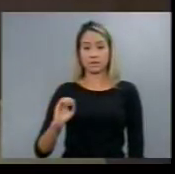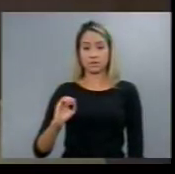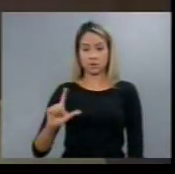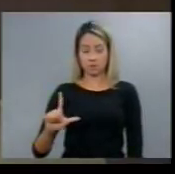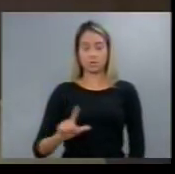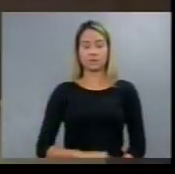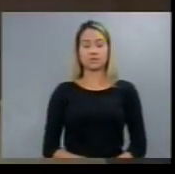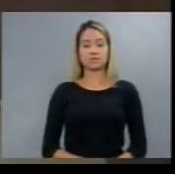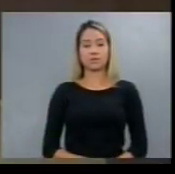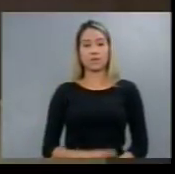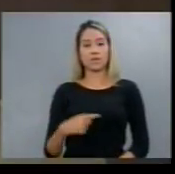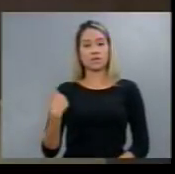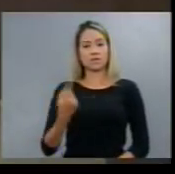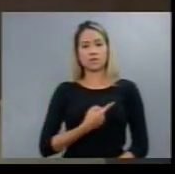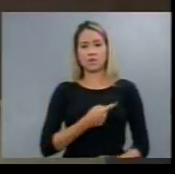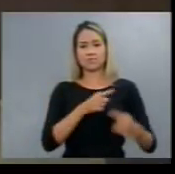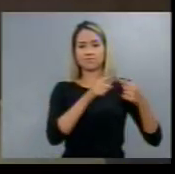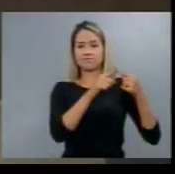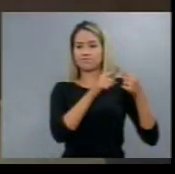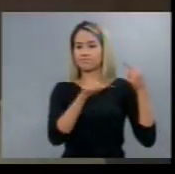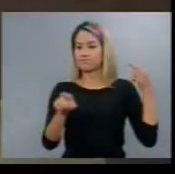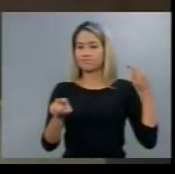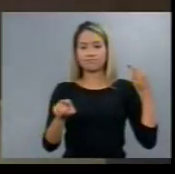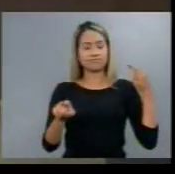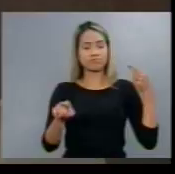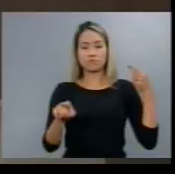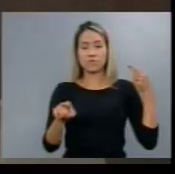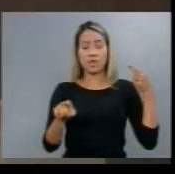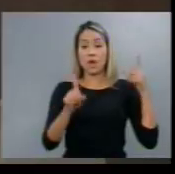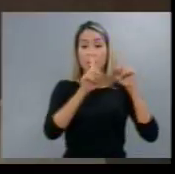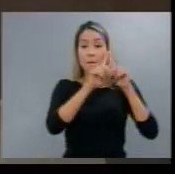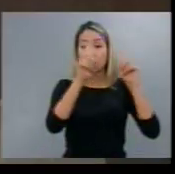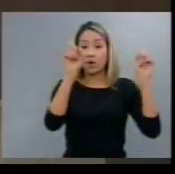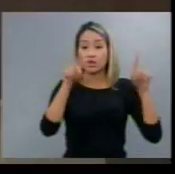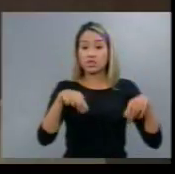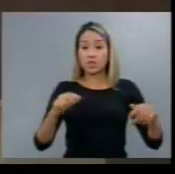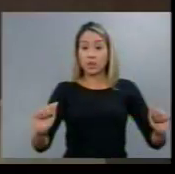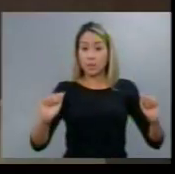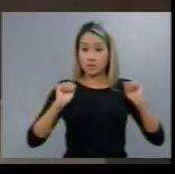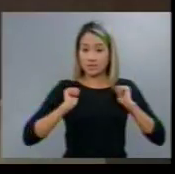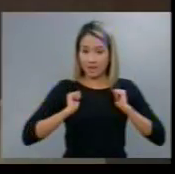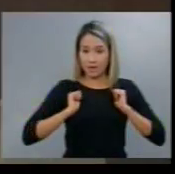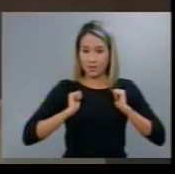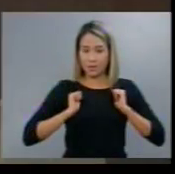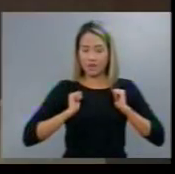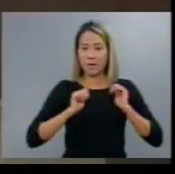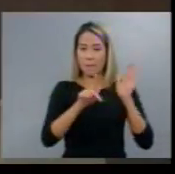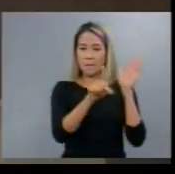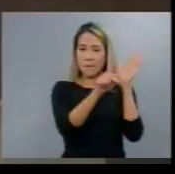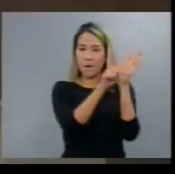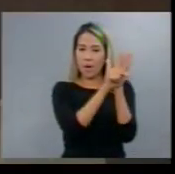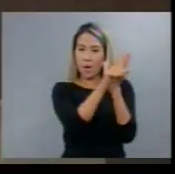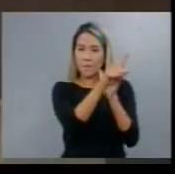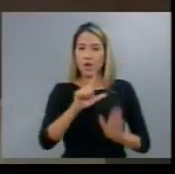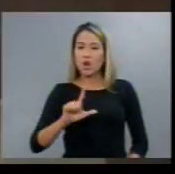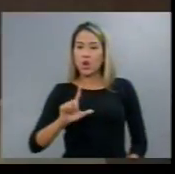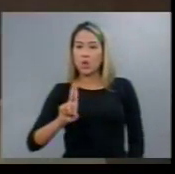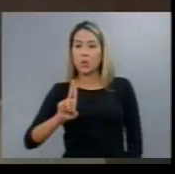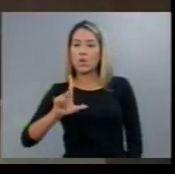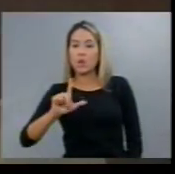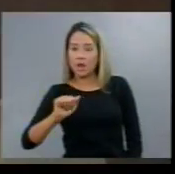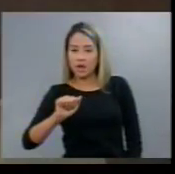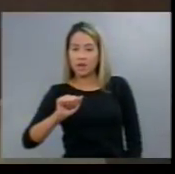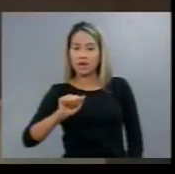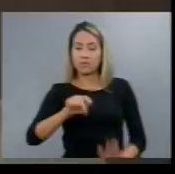quando discordamos da reforma da Previdência de Lula em 2003, quando a deputada Luciana